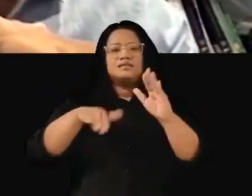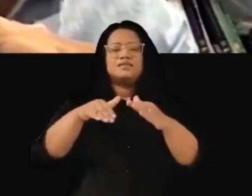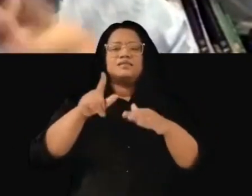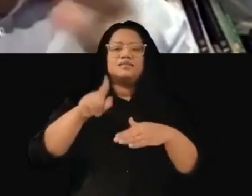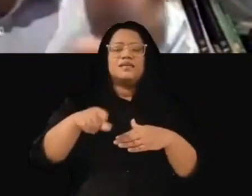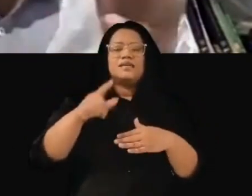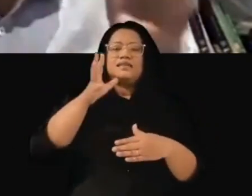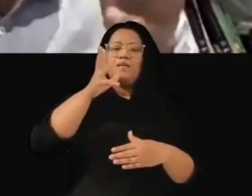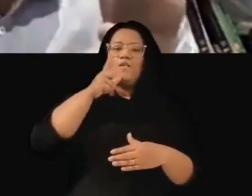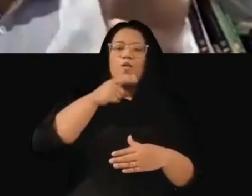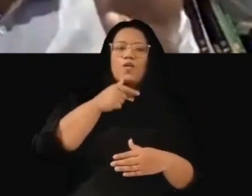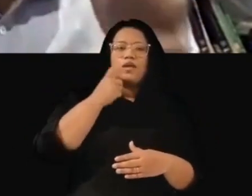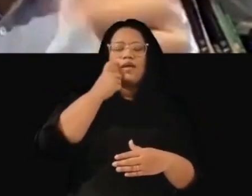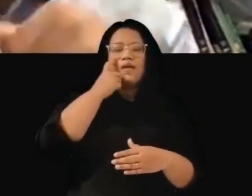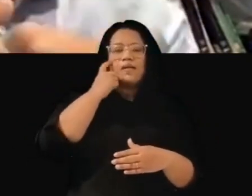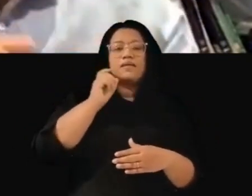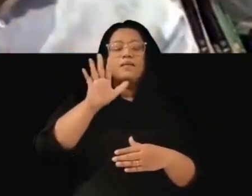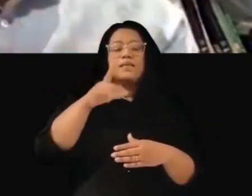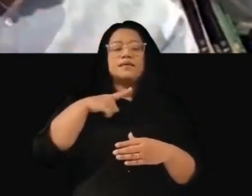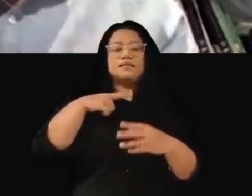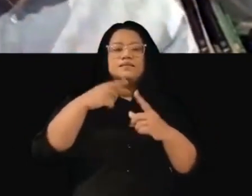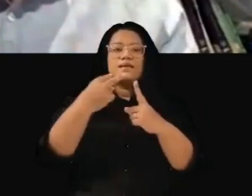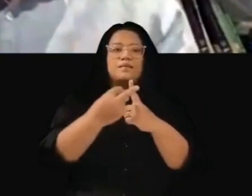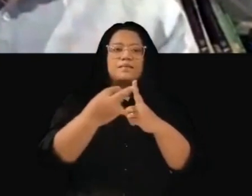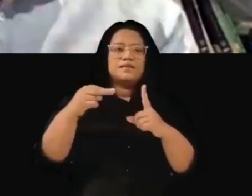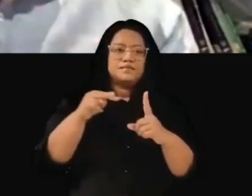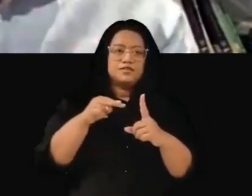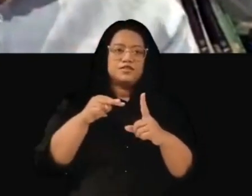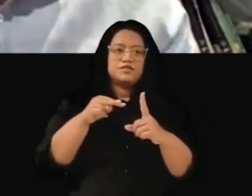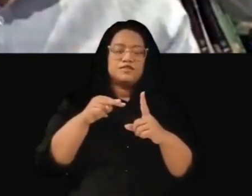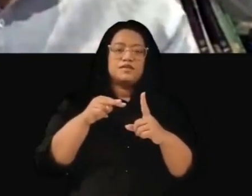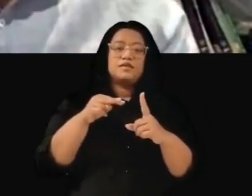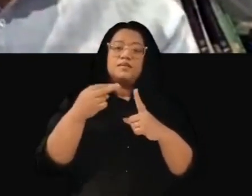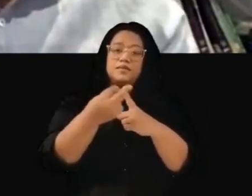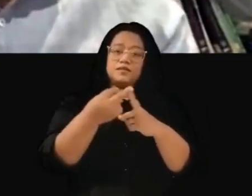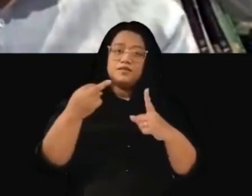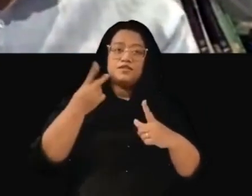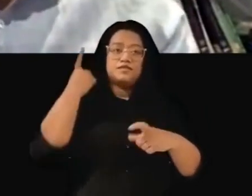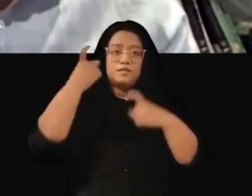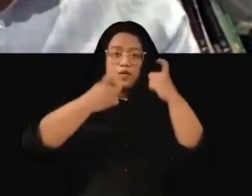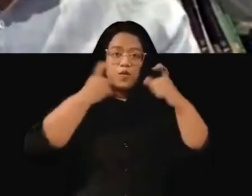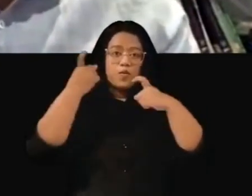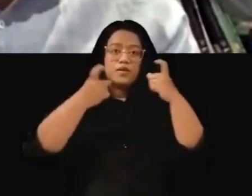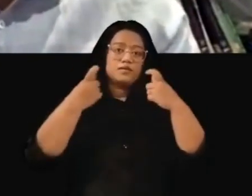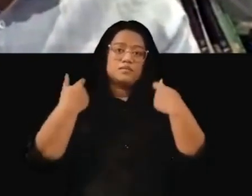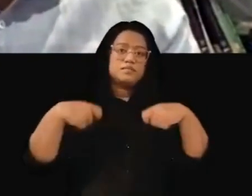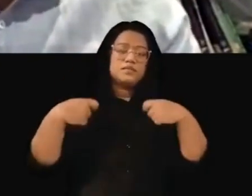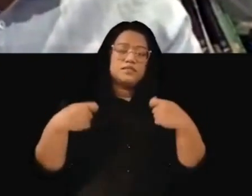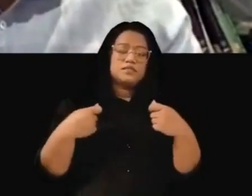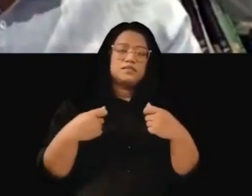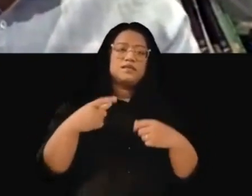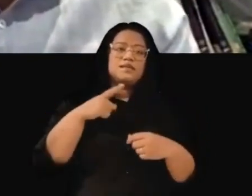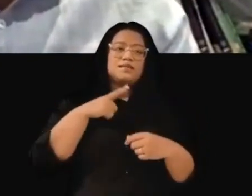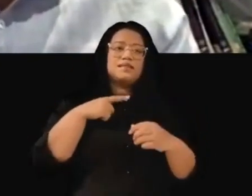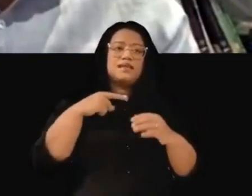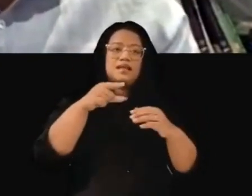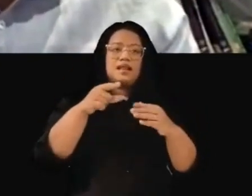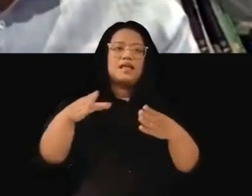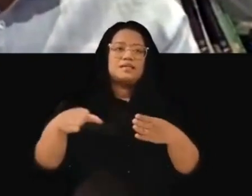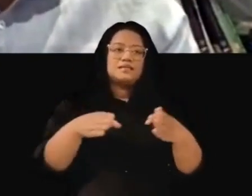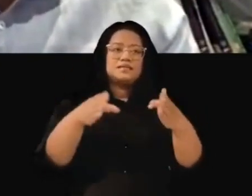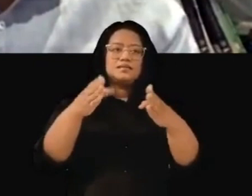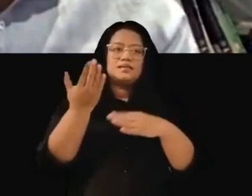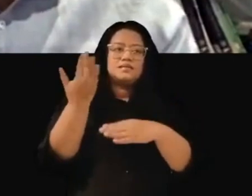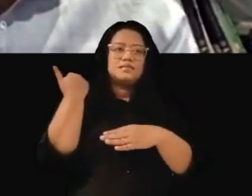né? Mas há uma perspectiva, né? Nós temos que ter essa perspectiva, essa preocupação. E eu gostei muito dessa imagem, dessa trilha,